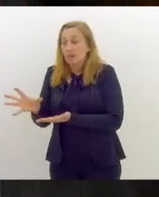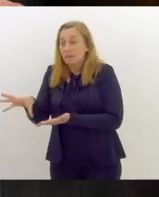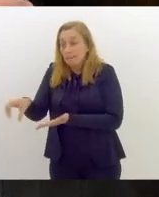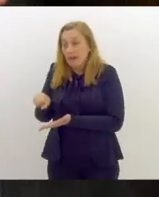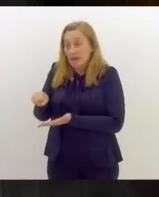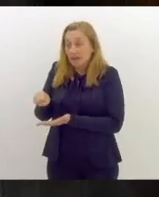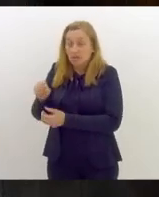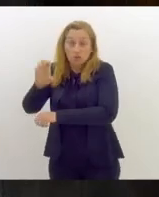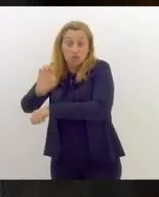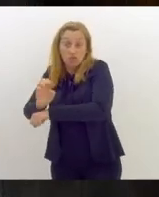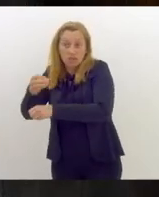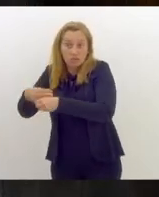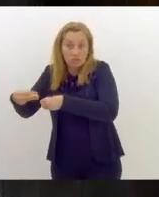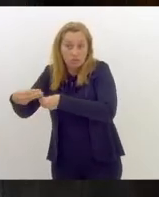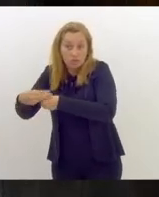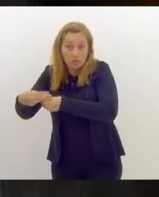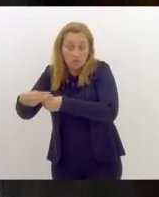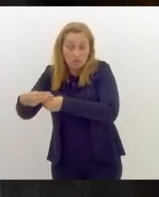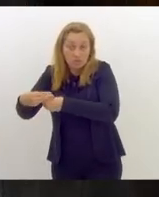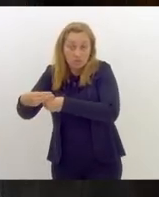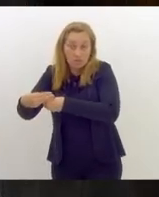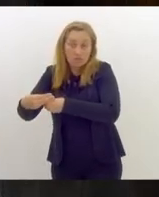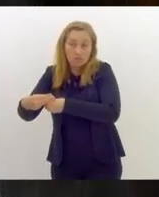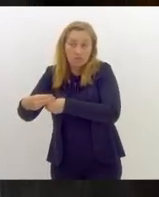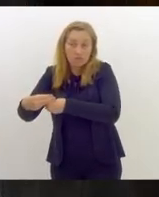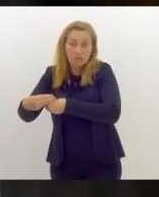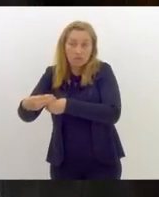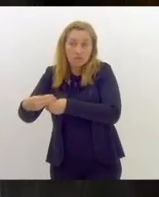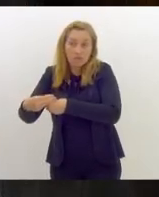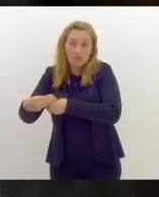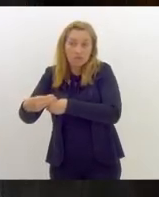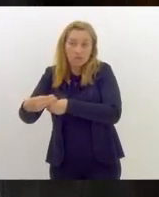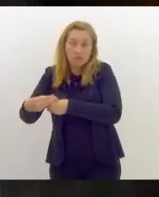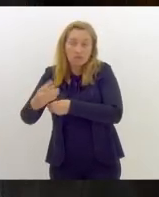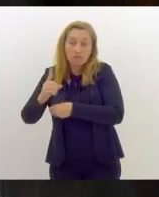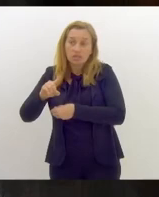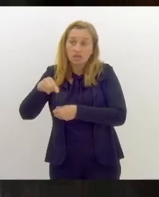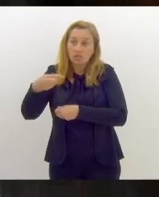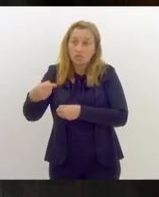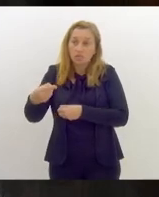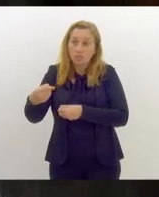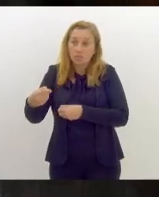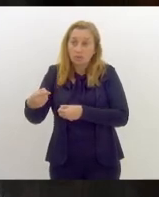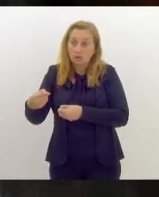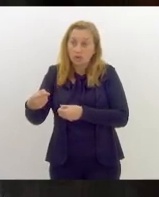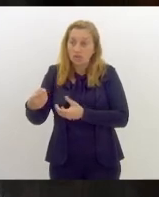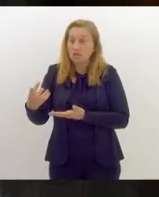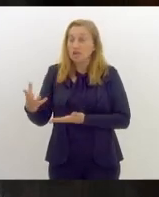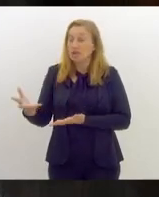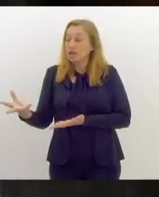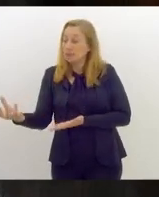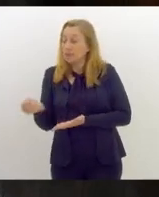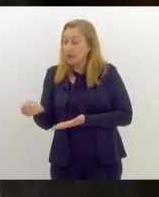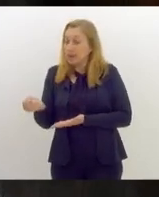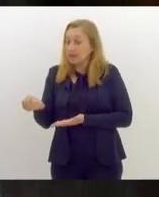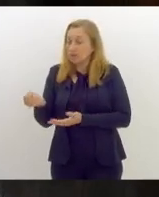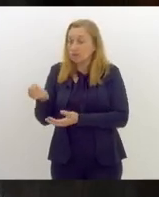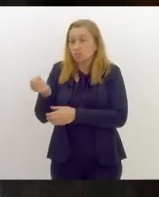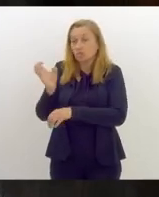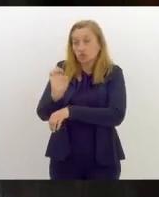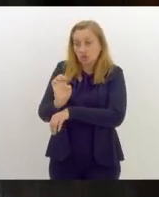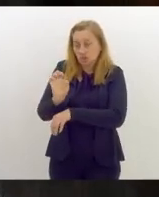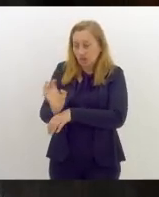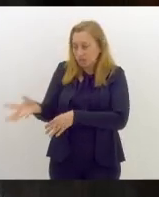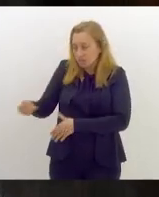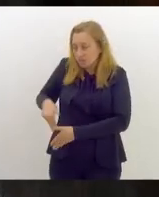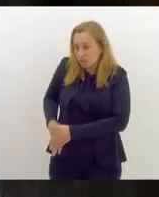e municípios com a mão direita e coloca no bolso a união 19 bilhões com